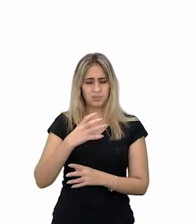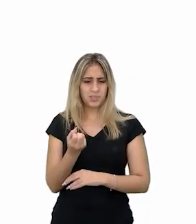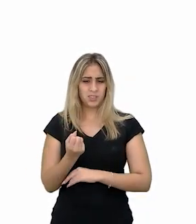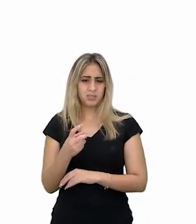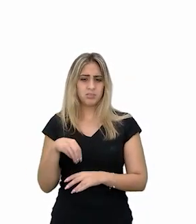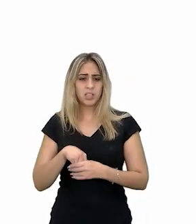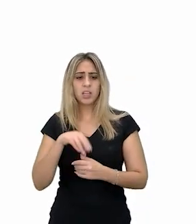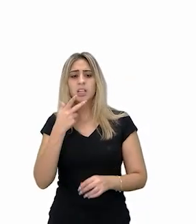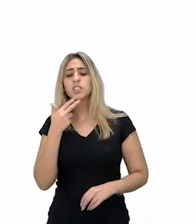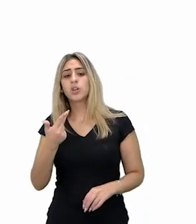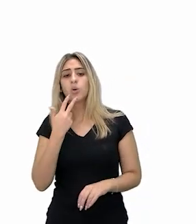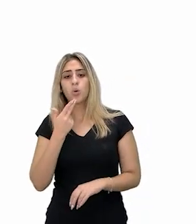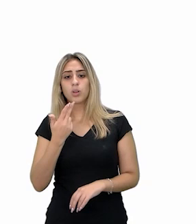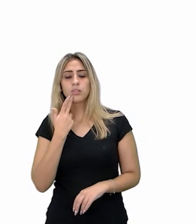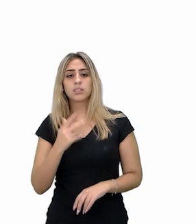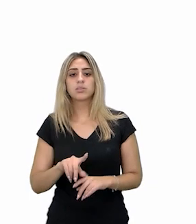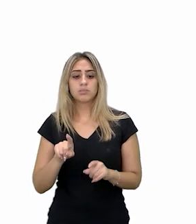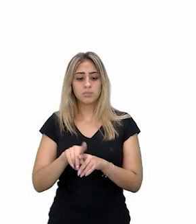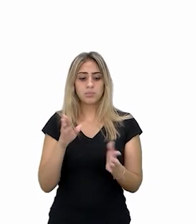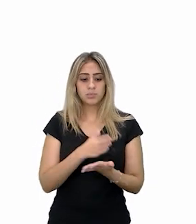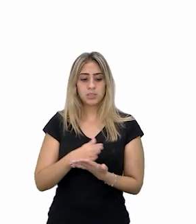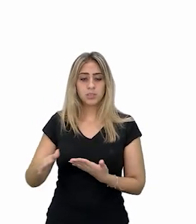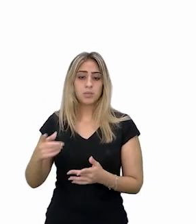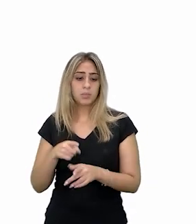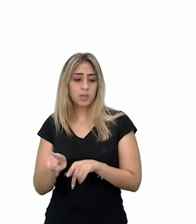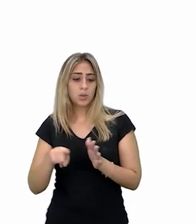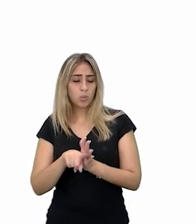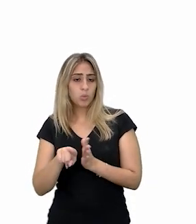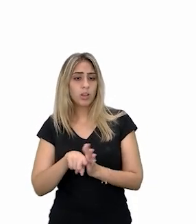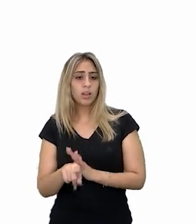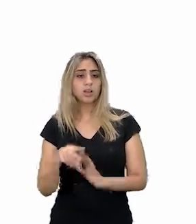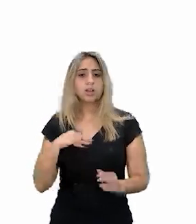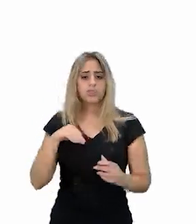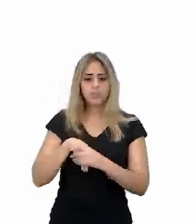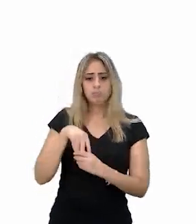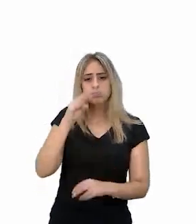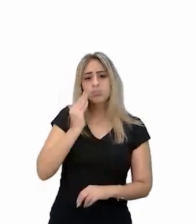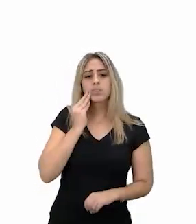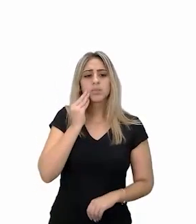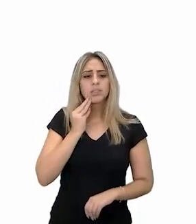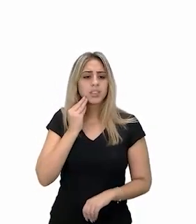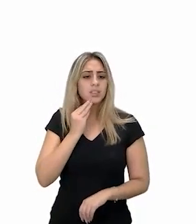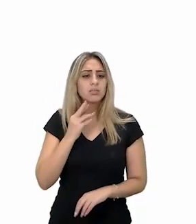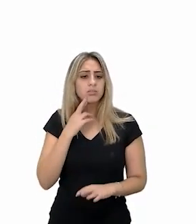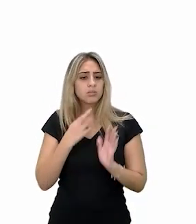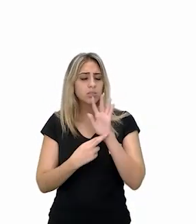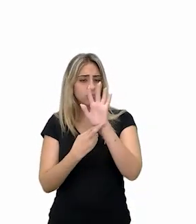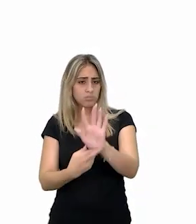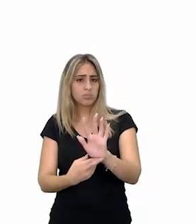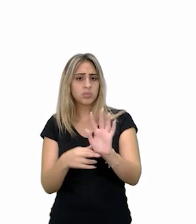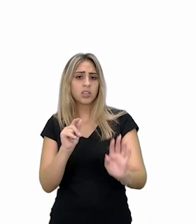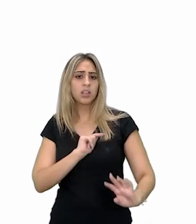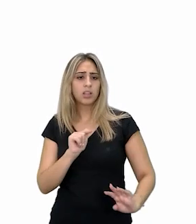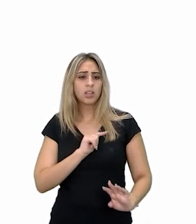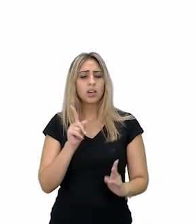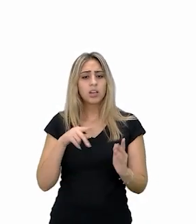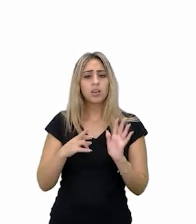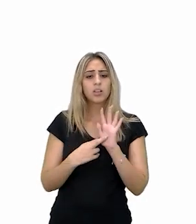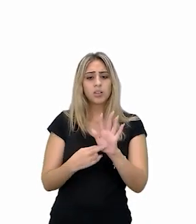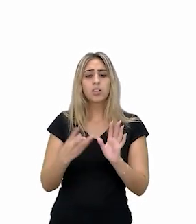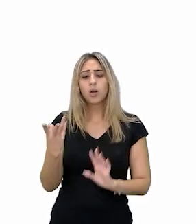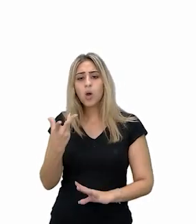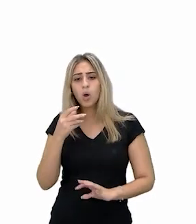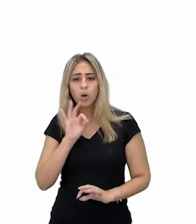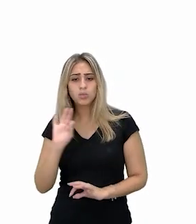nas cores. E a partir daí ele perguntava, né, ó, nesse experimento, o resultado obtido no anteparo é um fenômeno